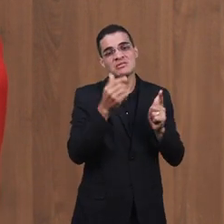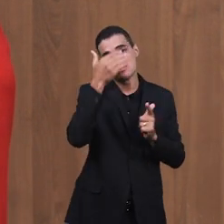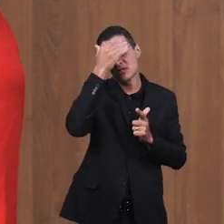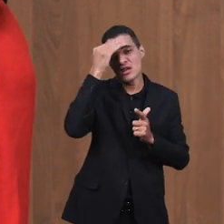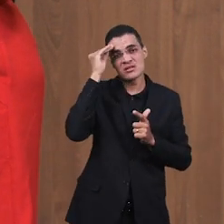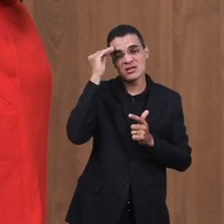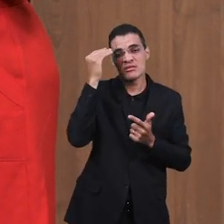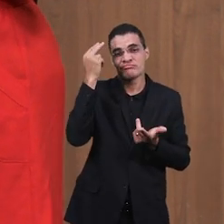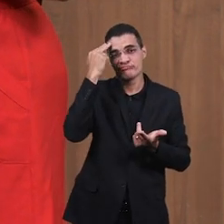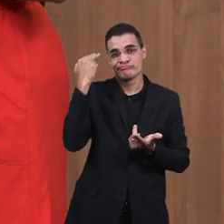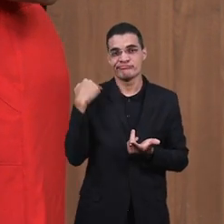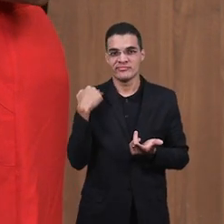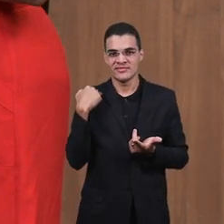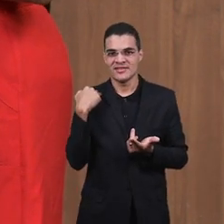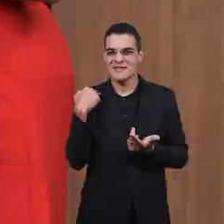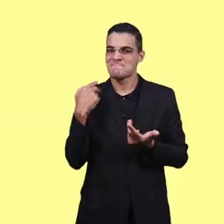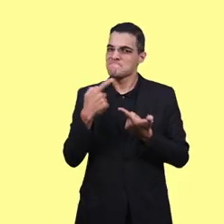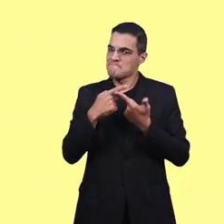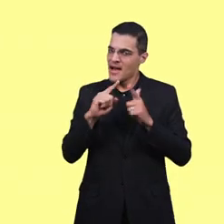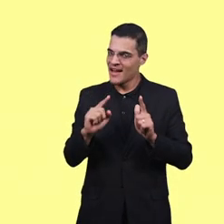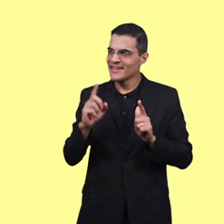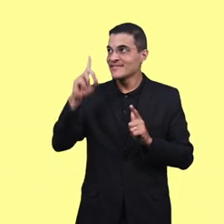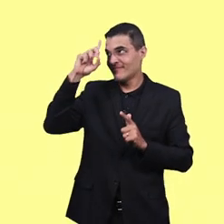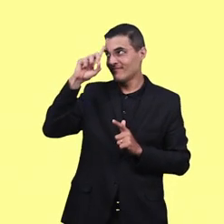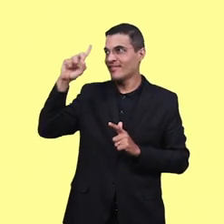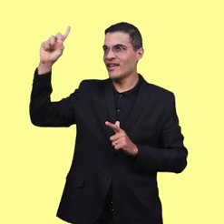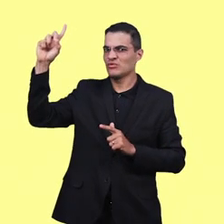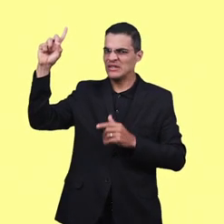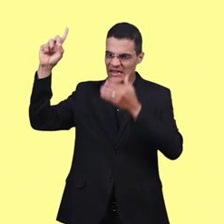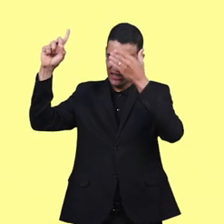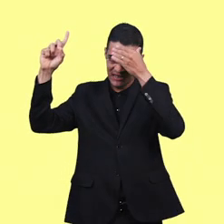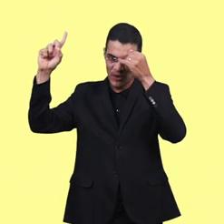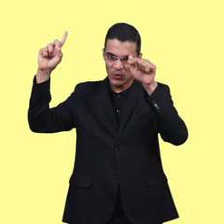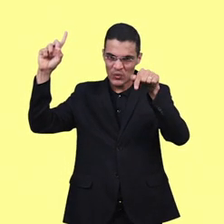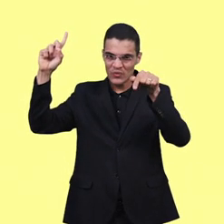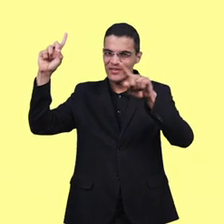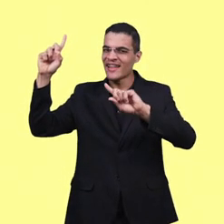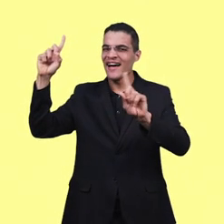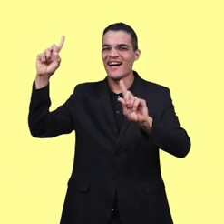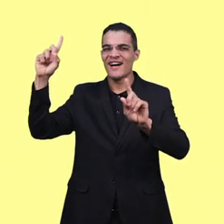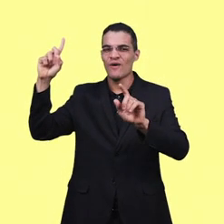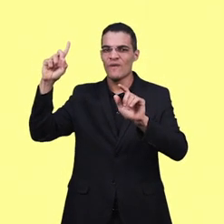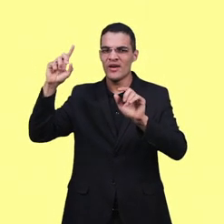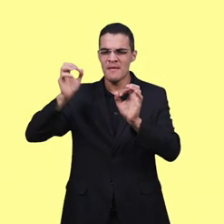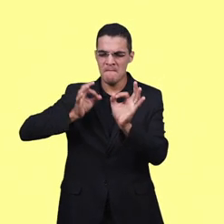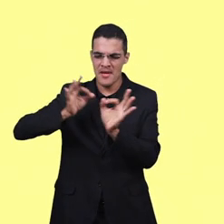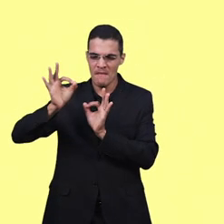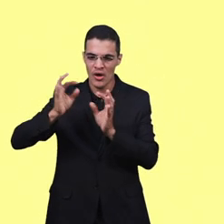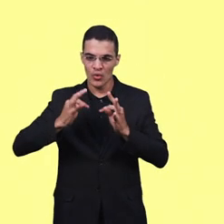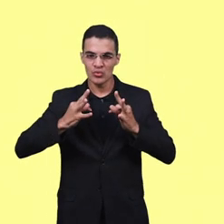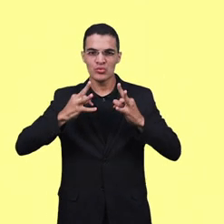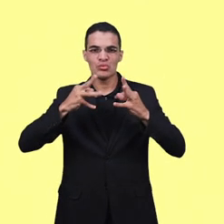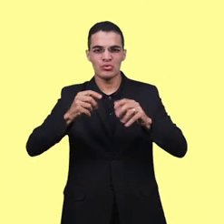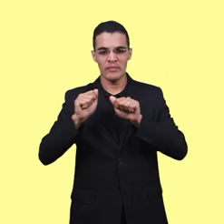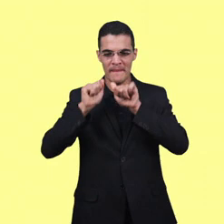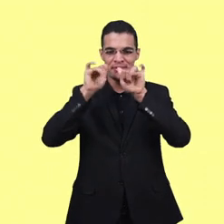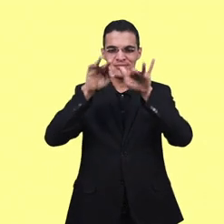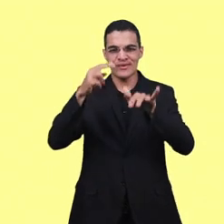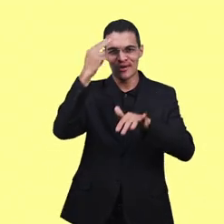lembrou de José, mas Deus não se esqueceu e moveu todas as coisas em seu